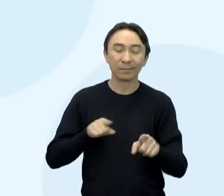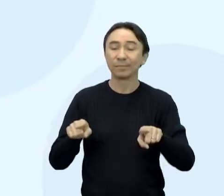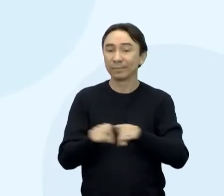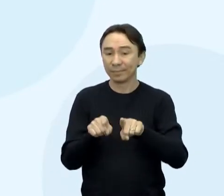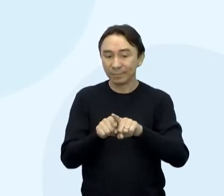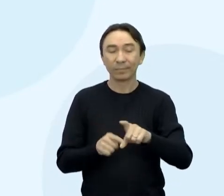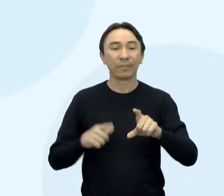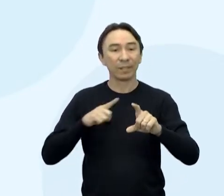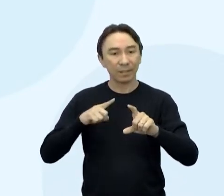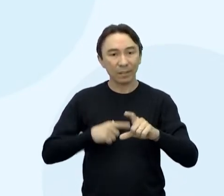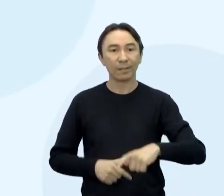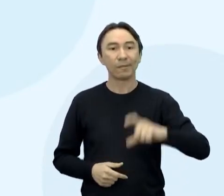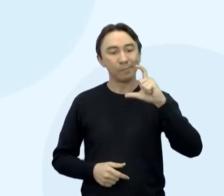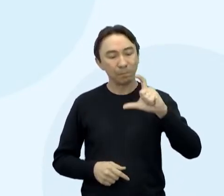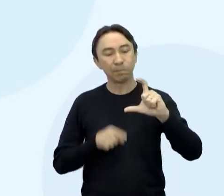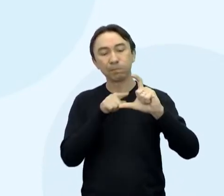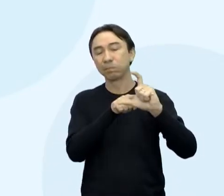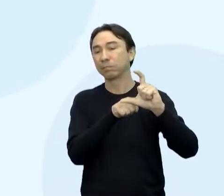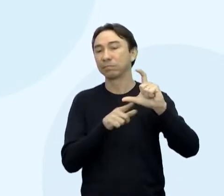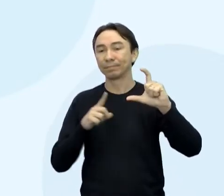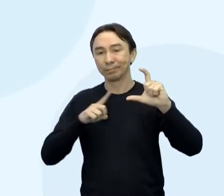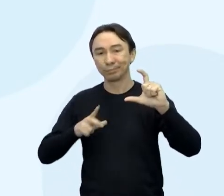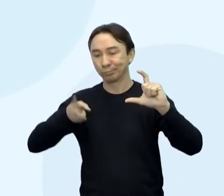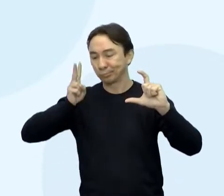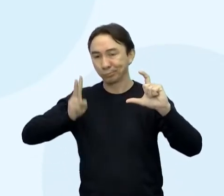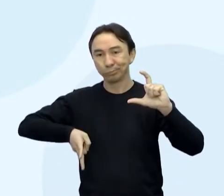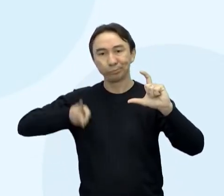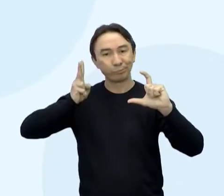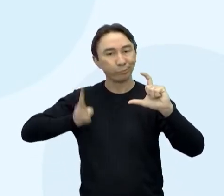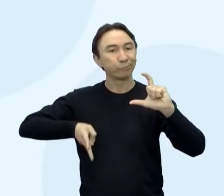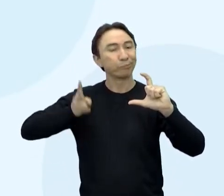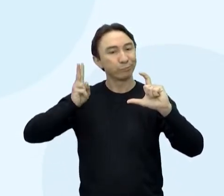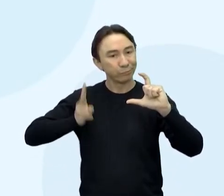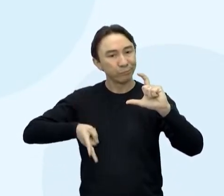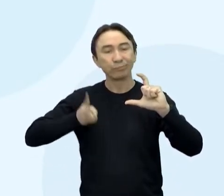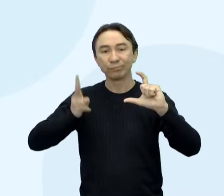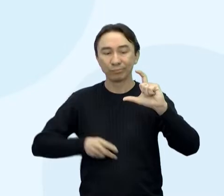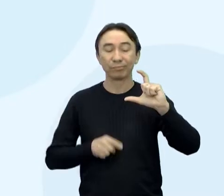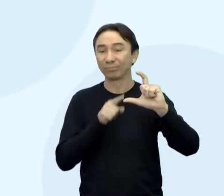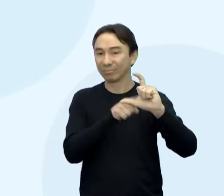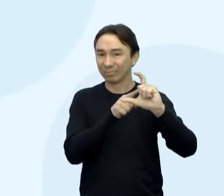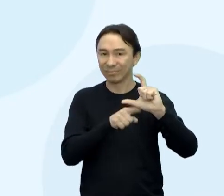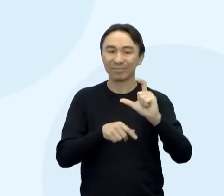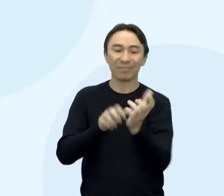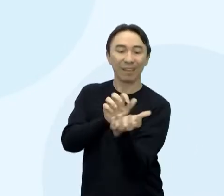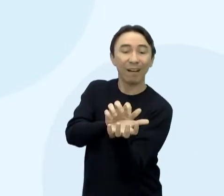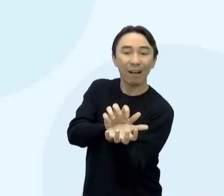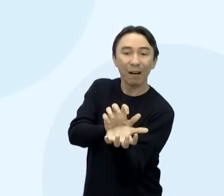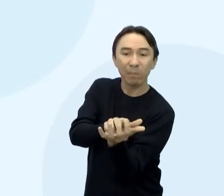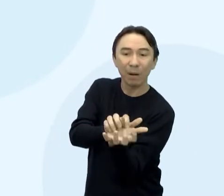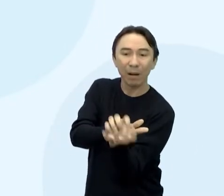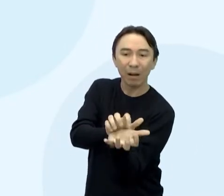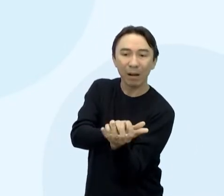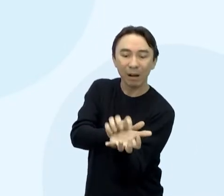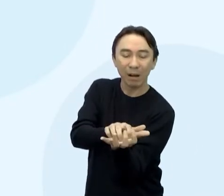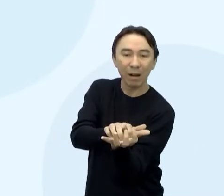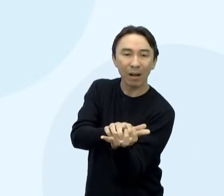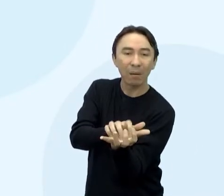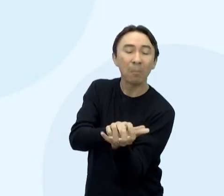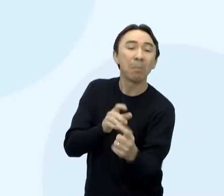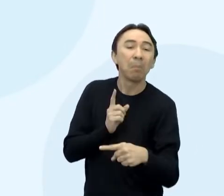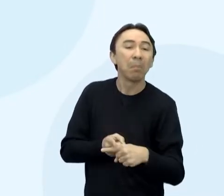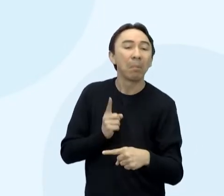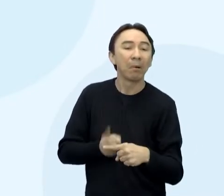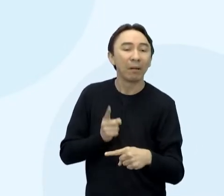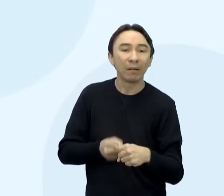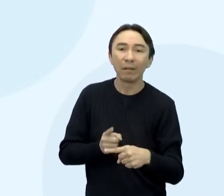desse casal sempre vão apresentar características do prognatismo mandibular. Por quê? Eles